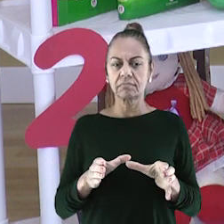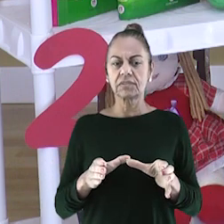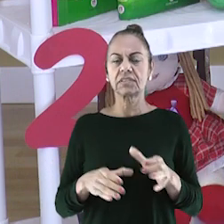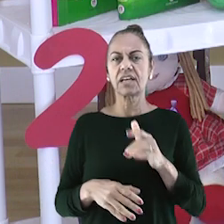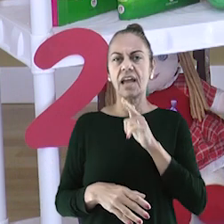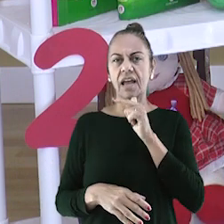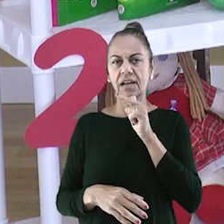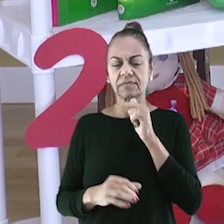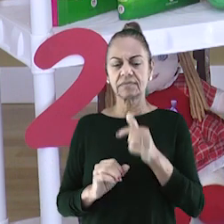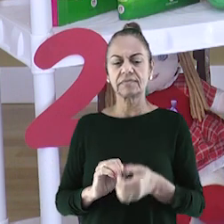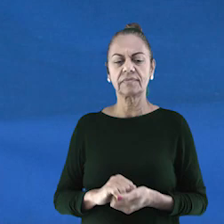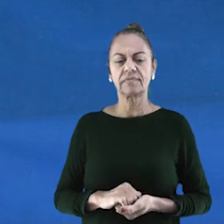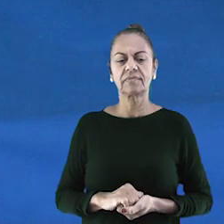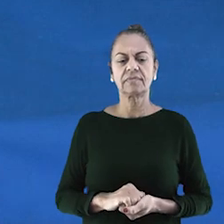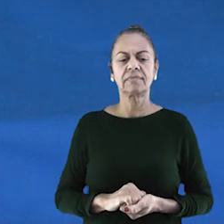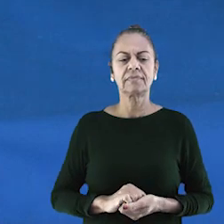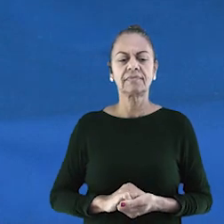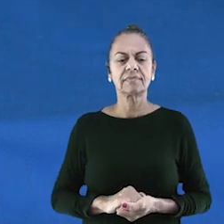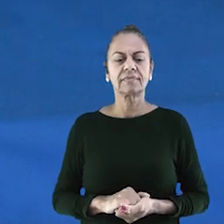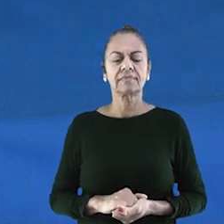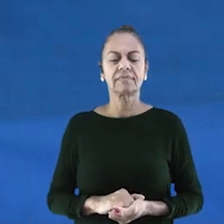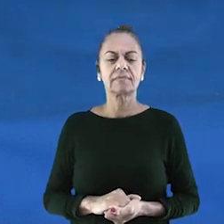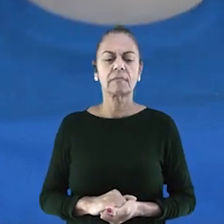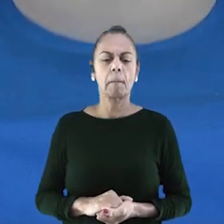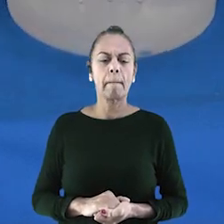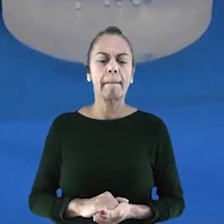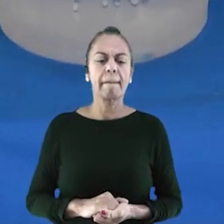bandeja um pouco de água.